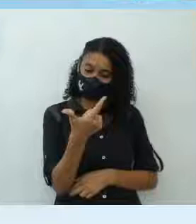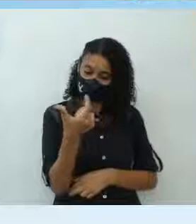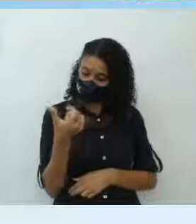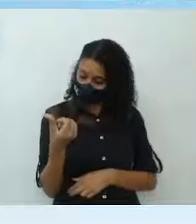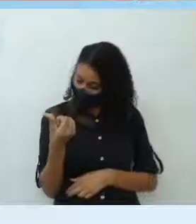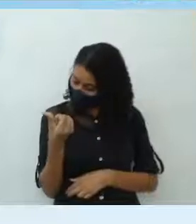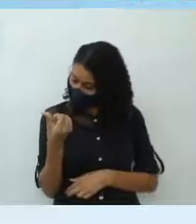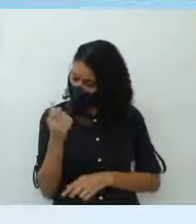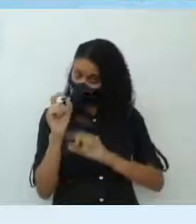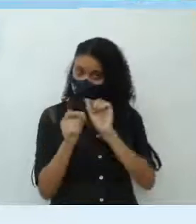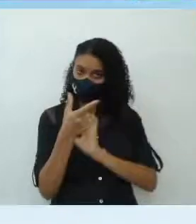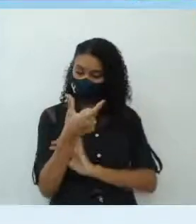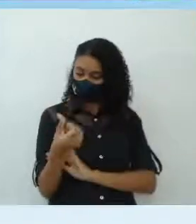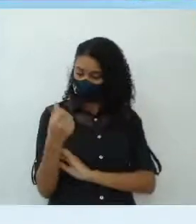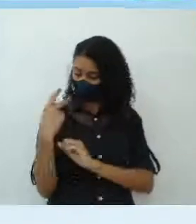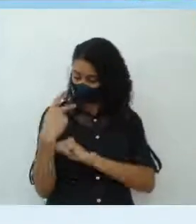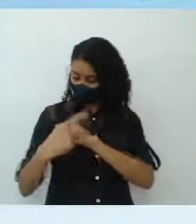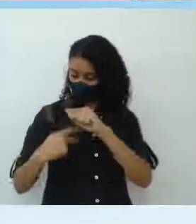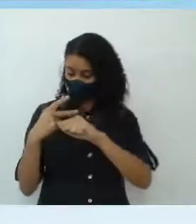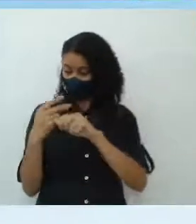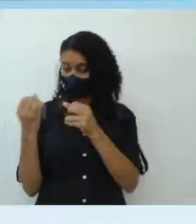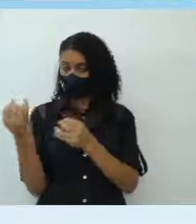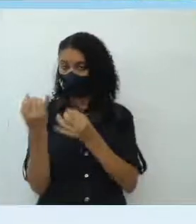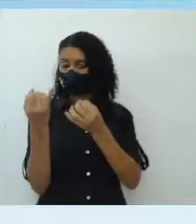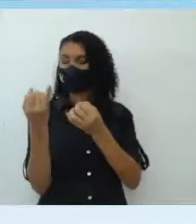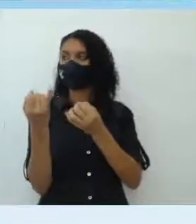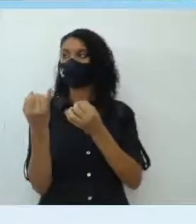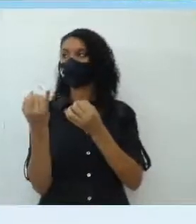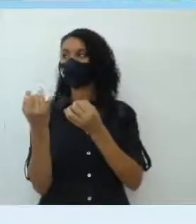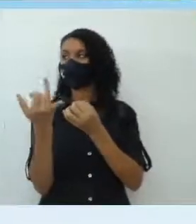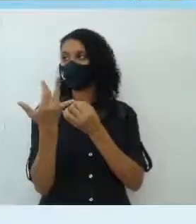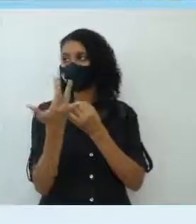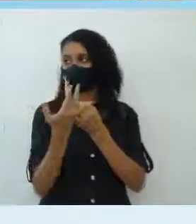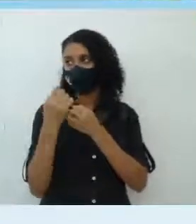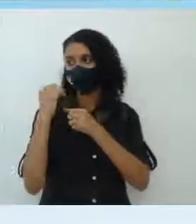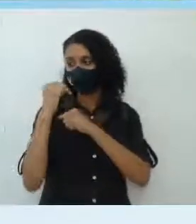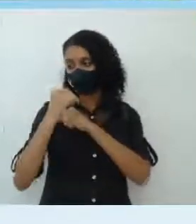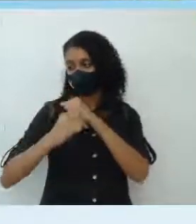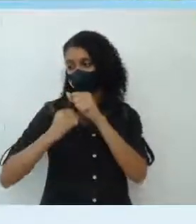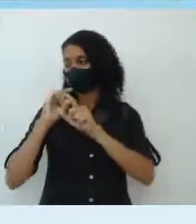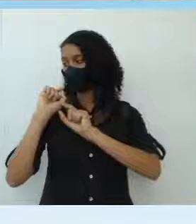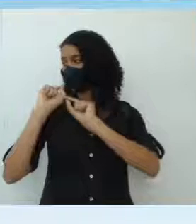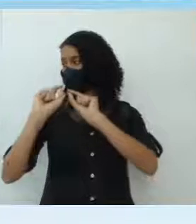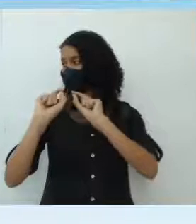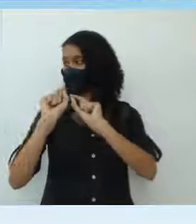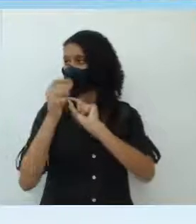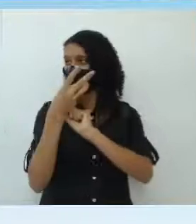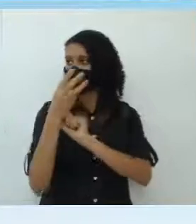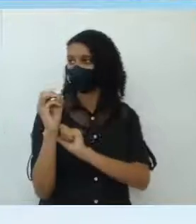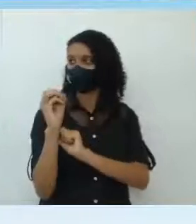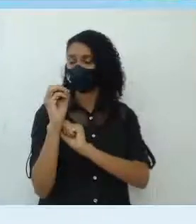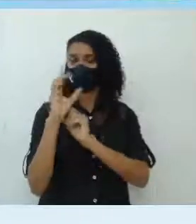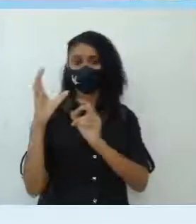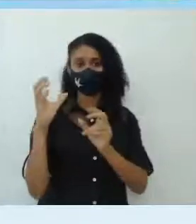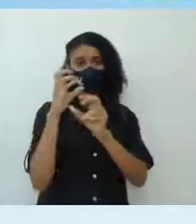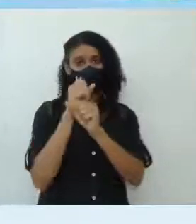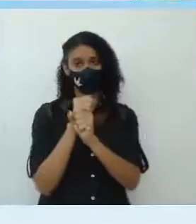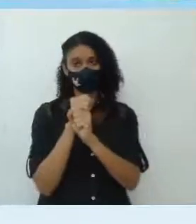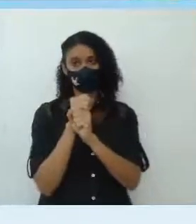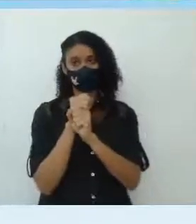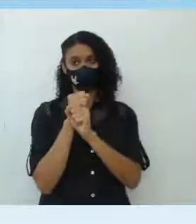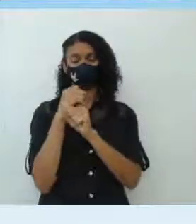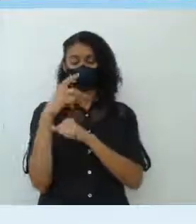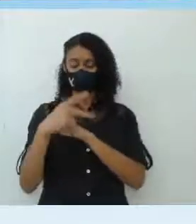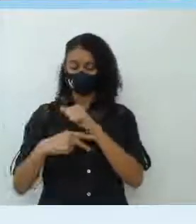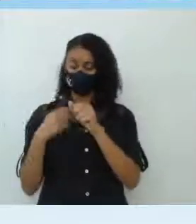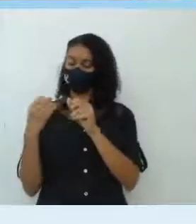é, 26 prótons. A quantidade de nêutrons dele é 30. Então, quando eu somar a quantidade de